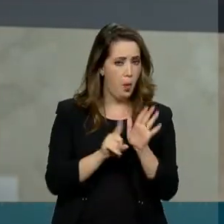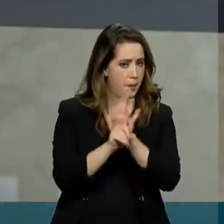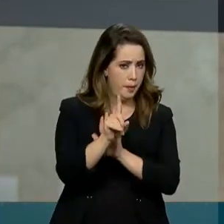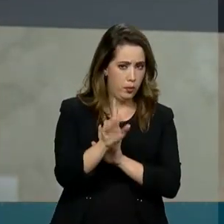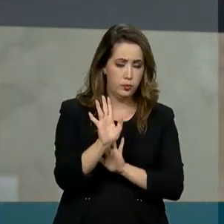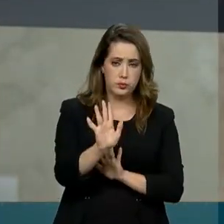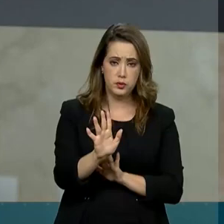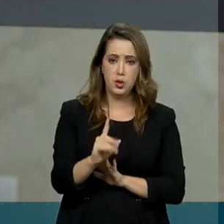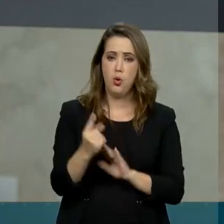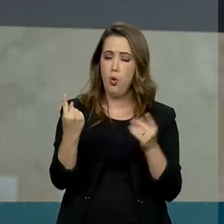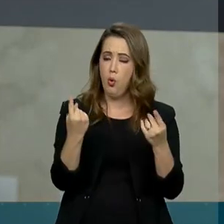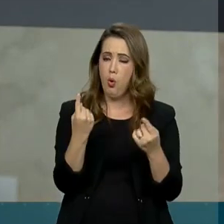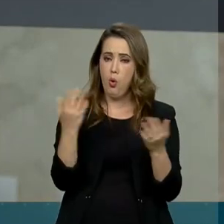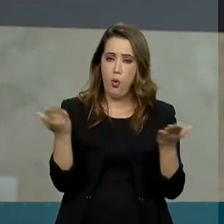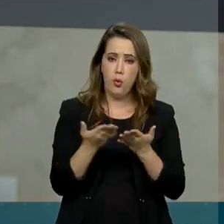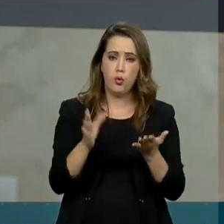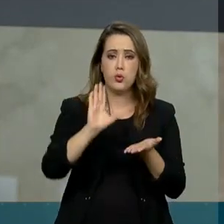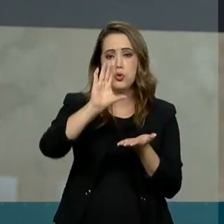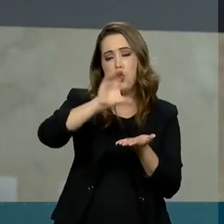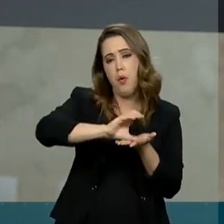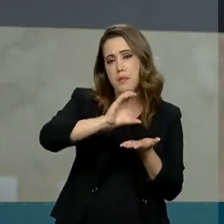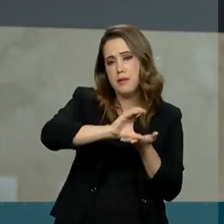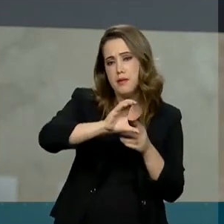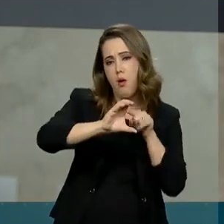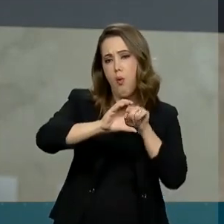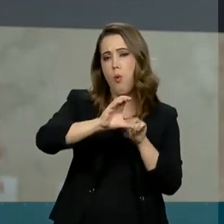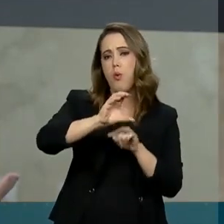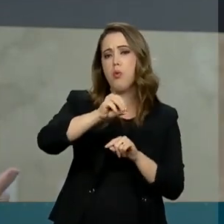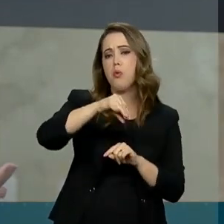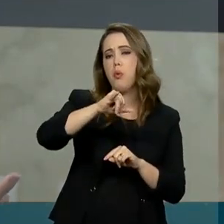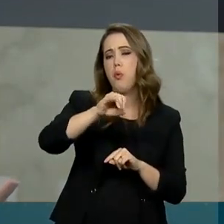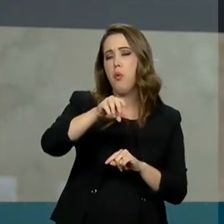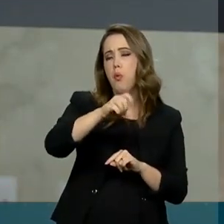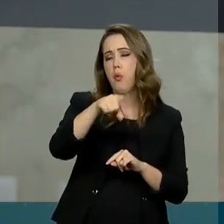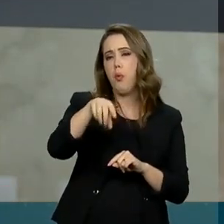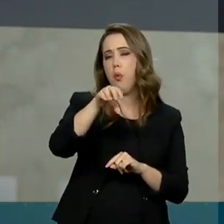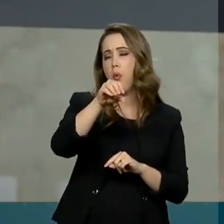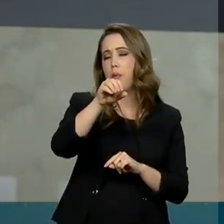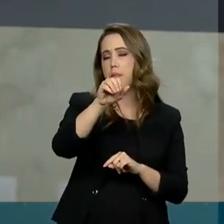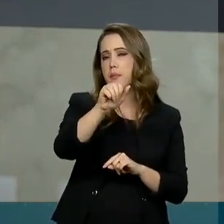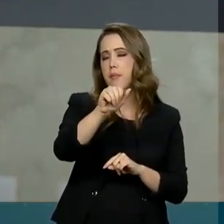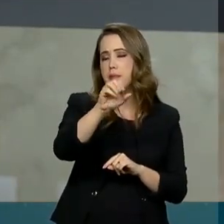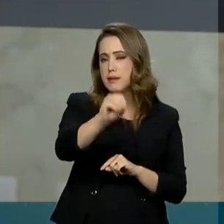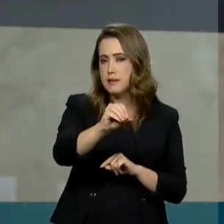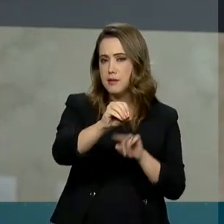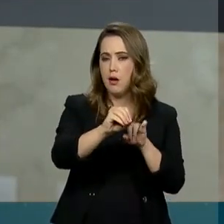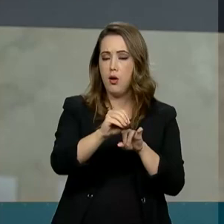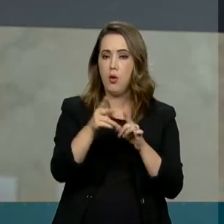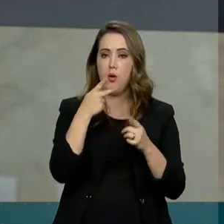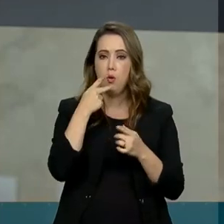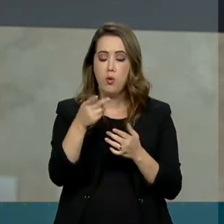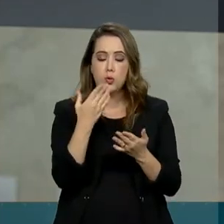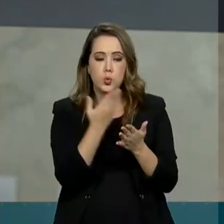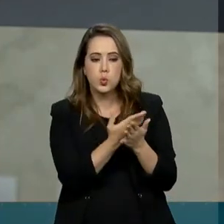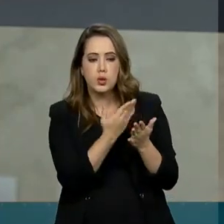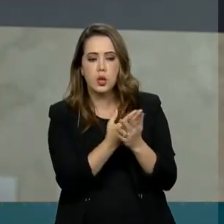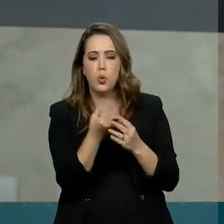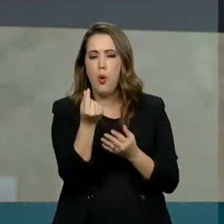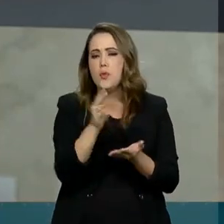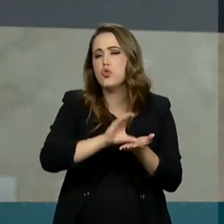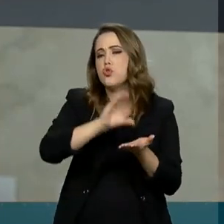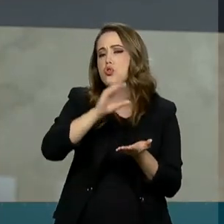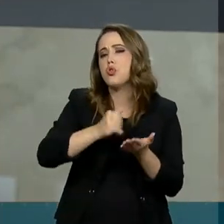analisando o pedido de crédito extra do governo adiou para 11 de setembro com desculpa de junho a sessão e